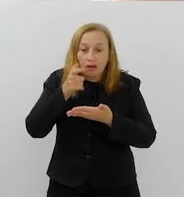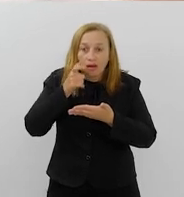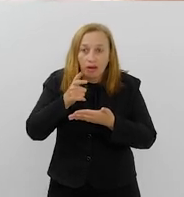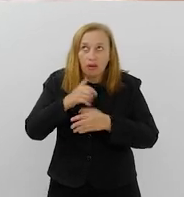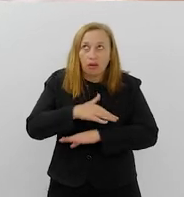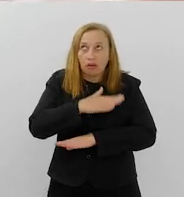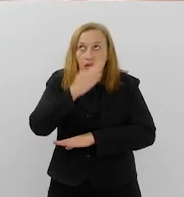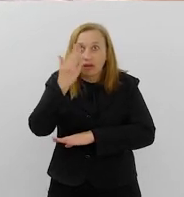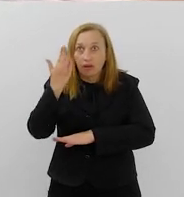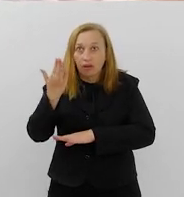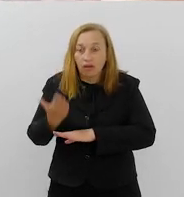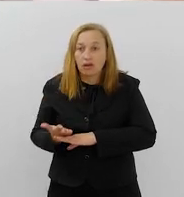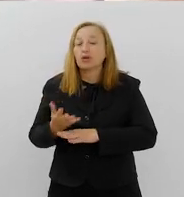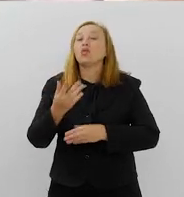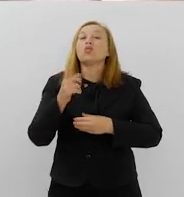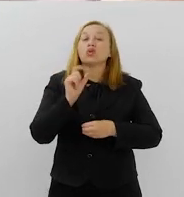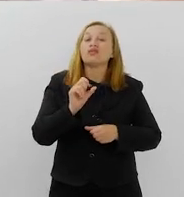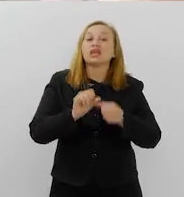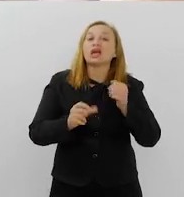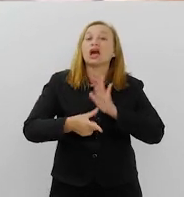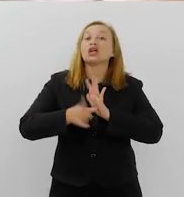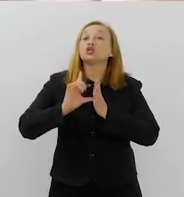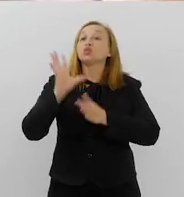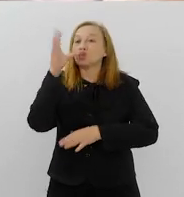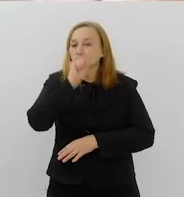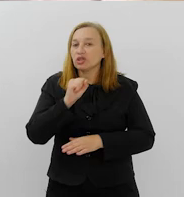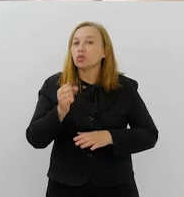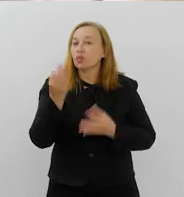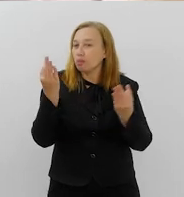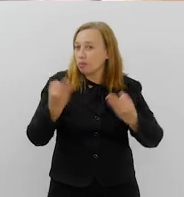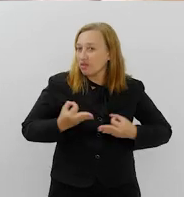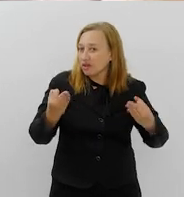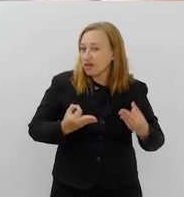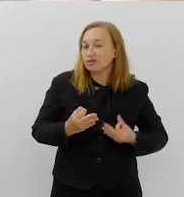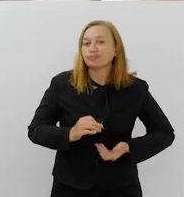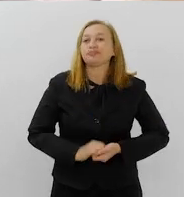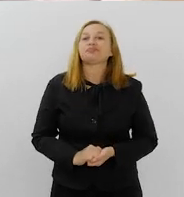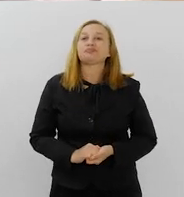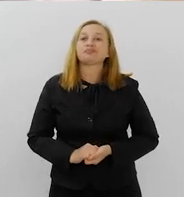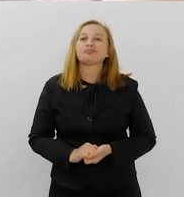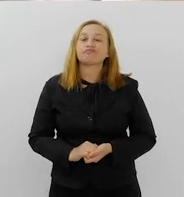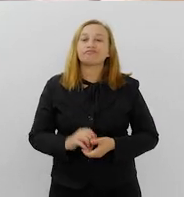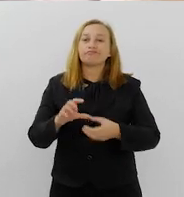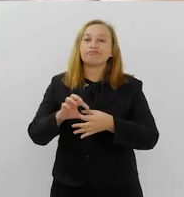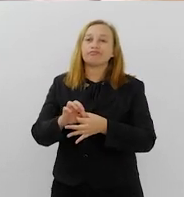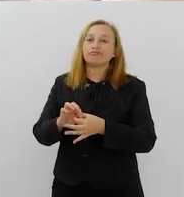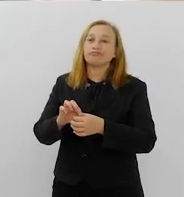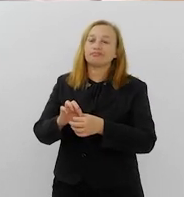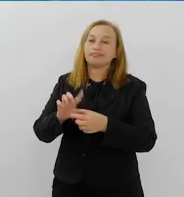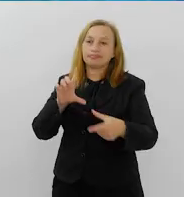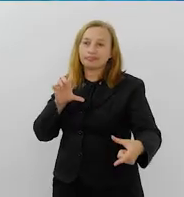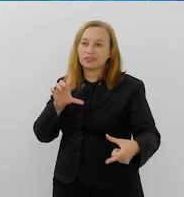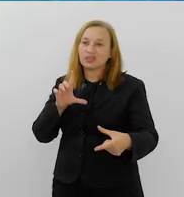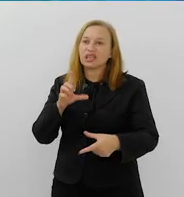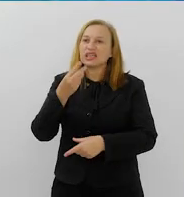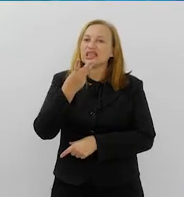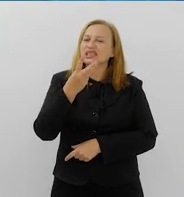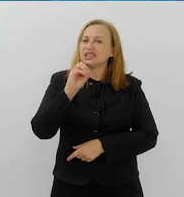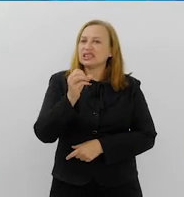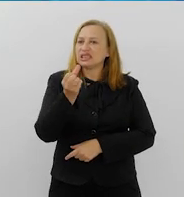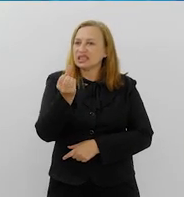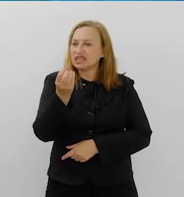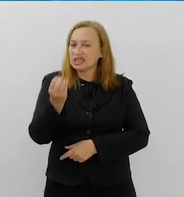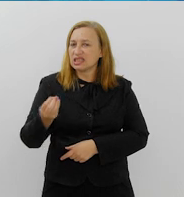a pessoa deve fazer antes de dormir? O ideal é que ela fique desconectada entre 30